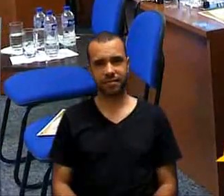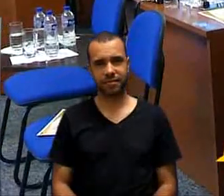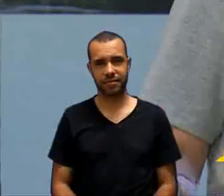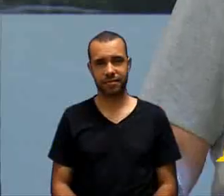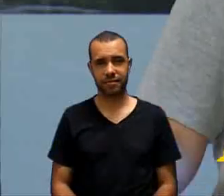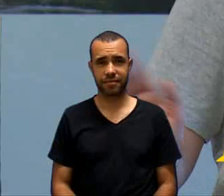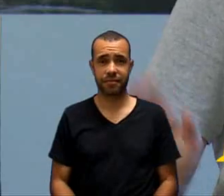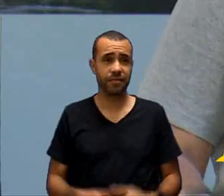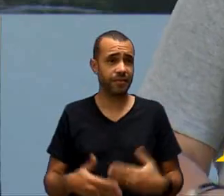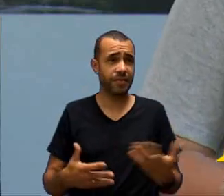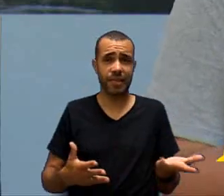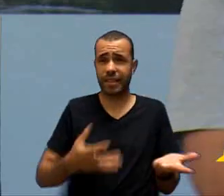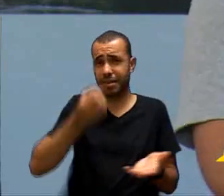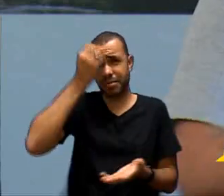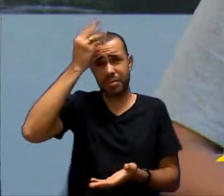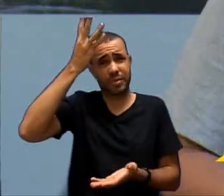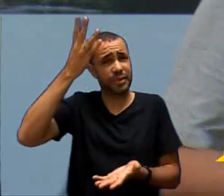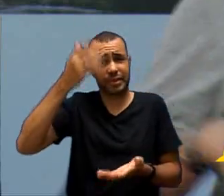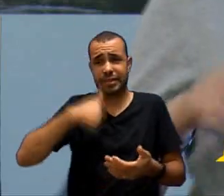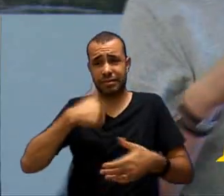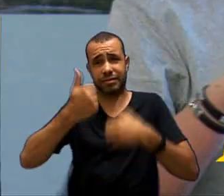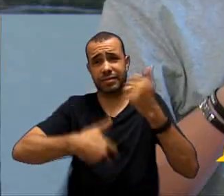E eu esqueci tudo que eu ia falar, então...